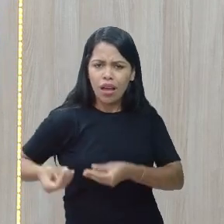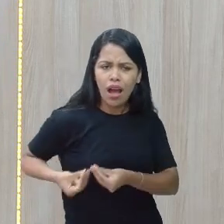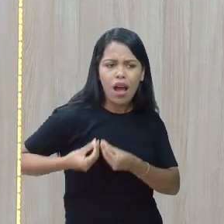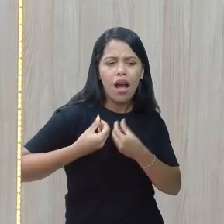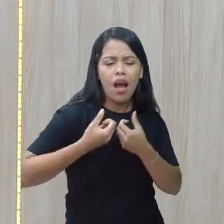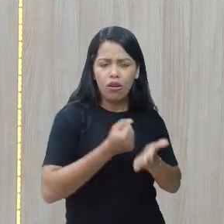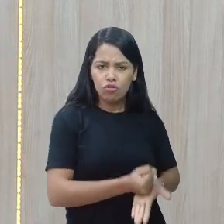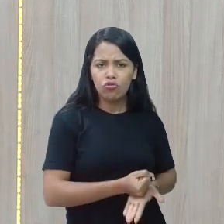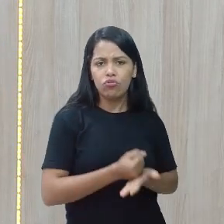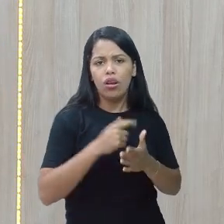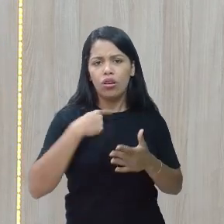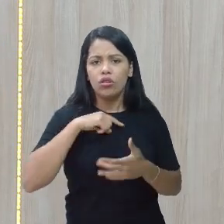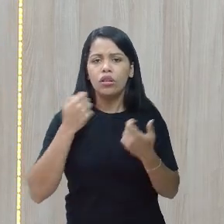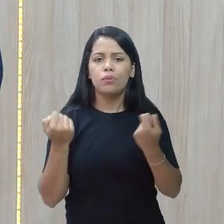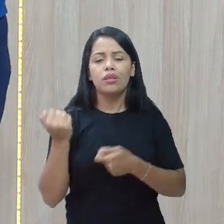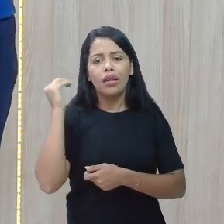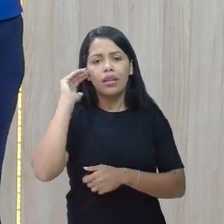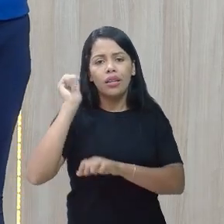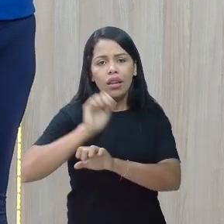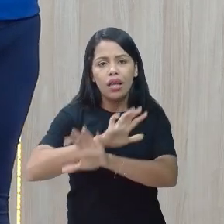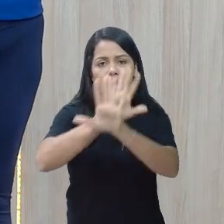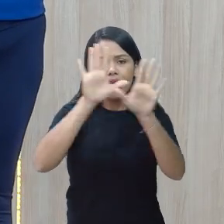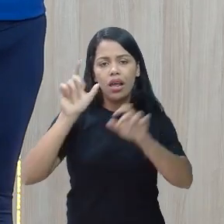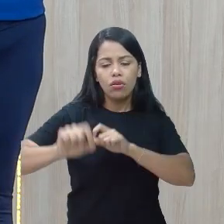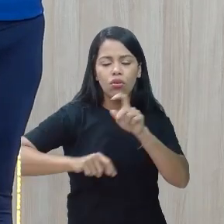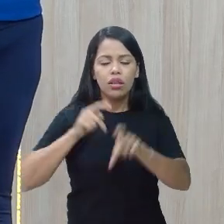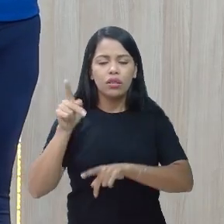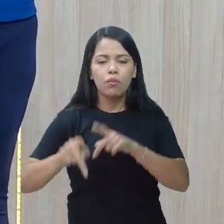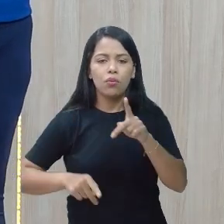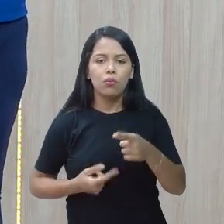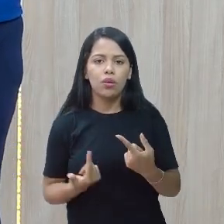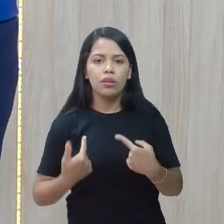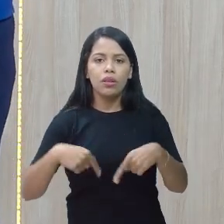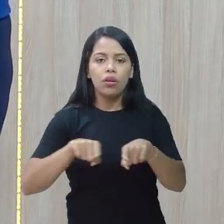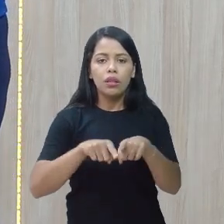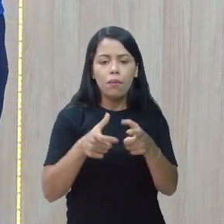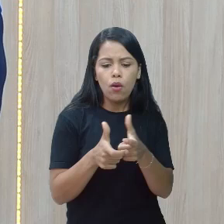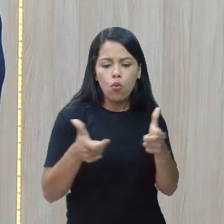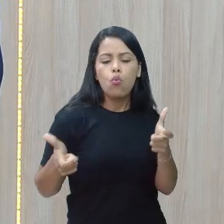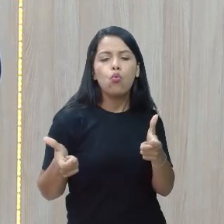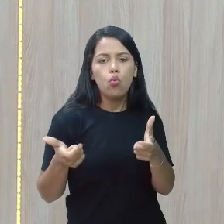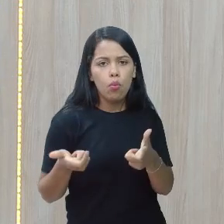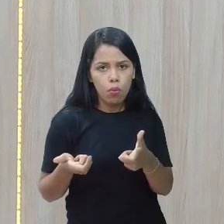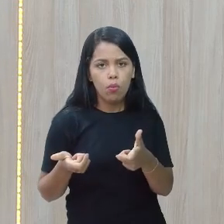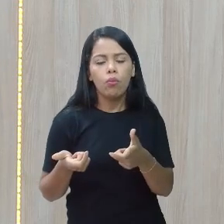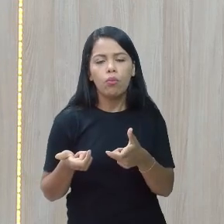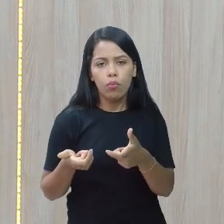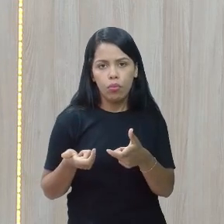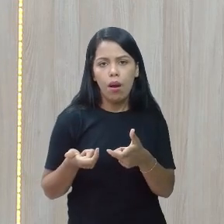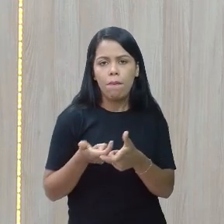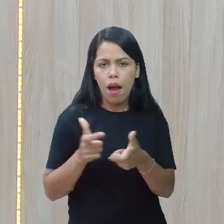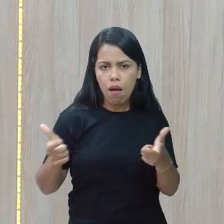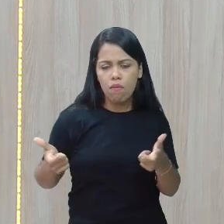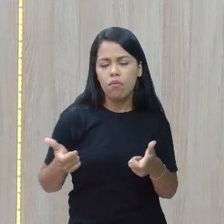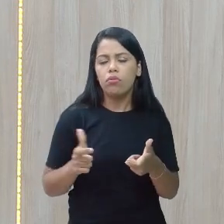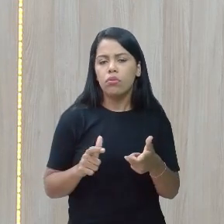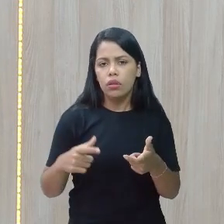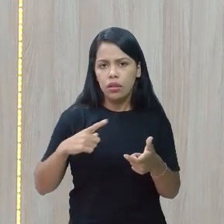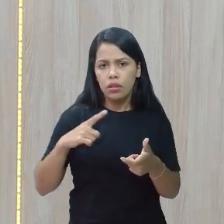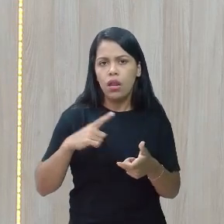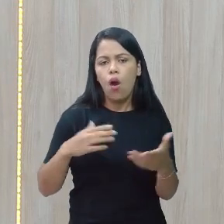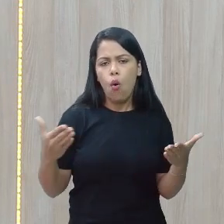que essas populações, e uma parte grande dos indígenas, eles estão